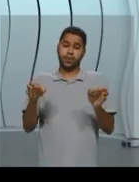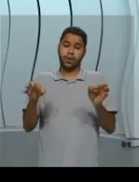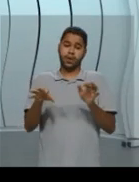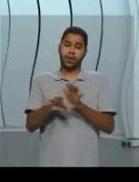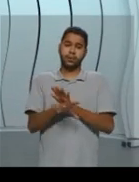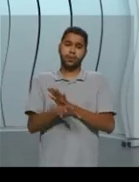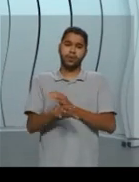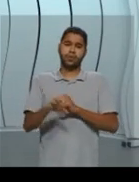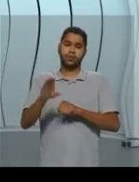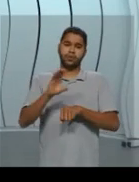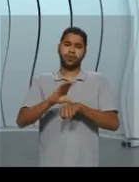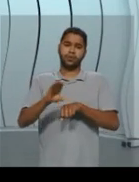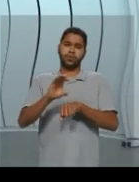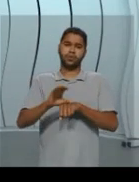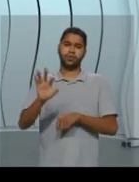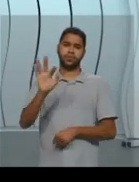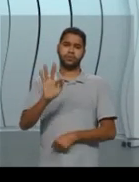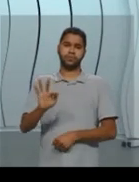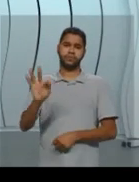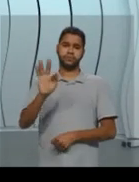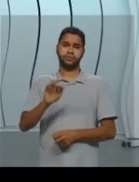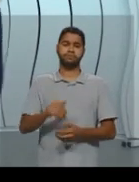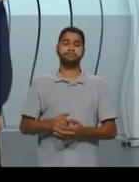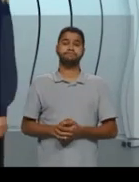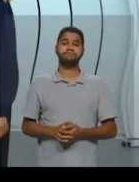meu curso.